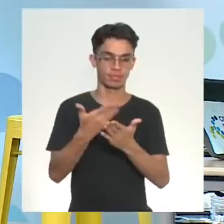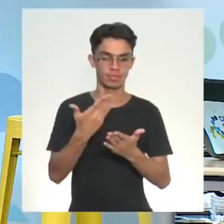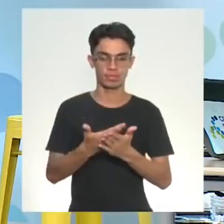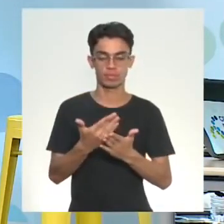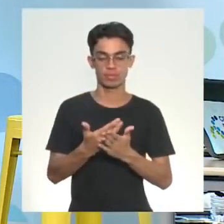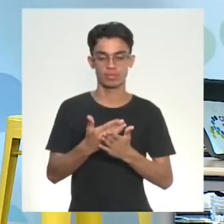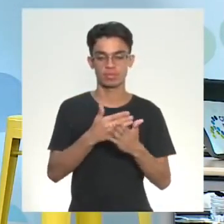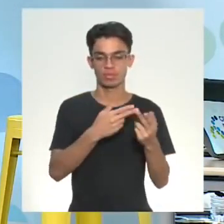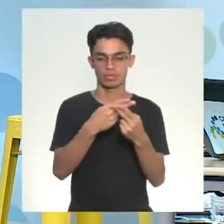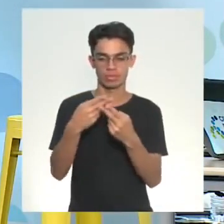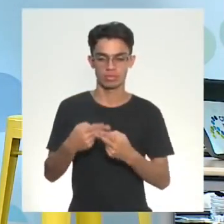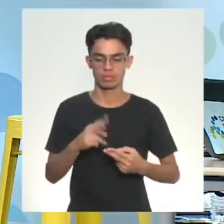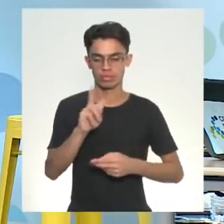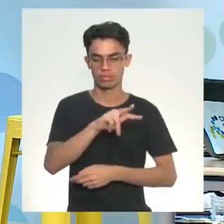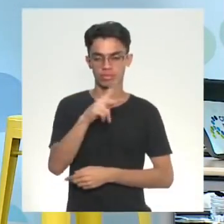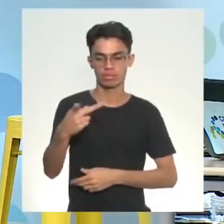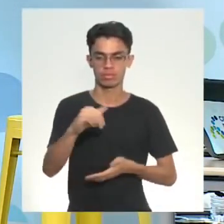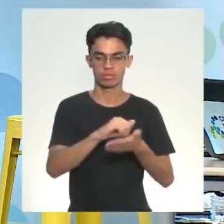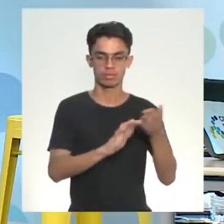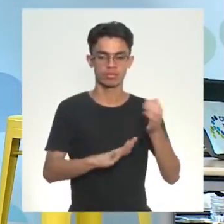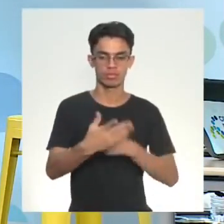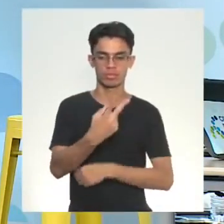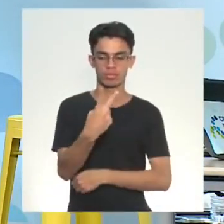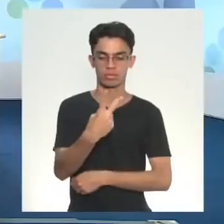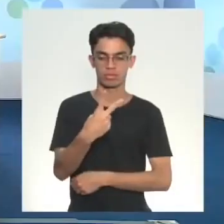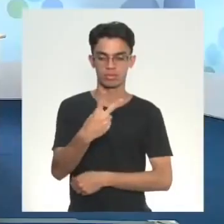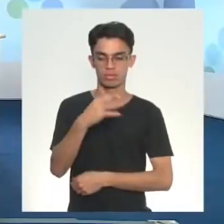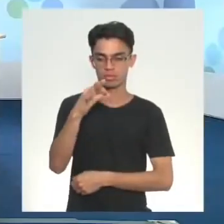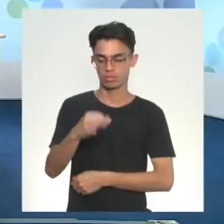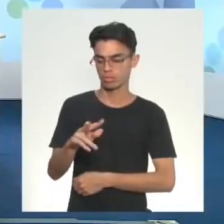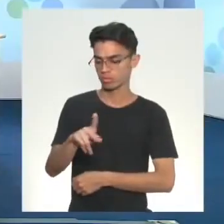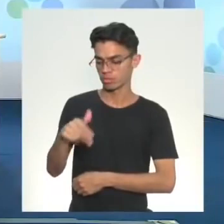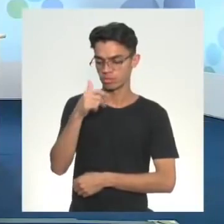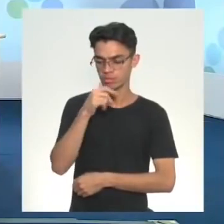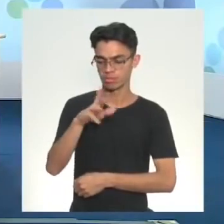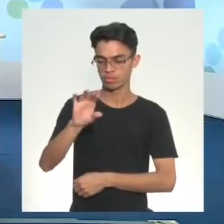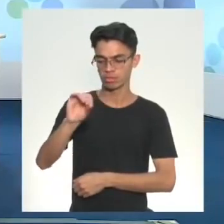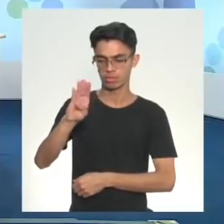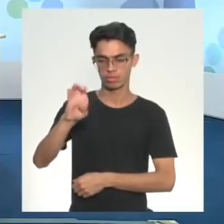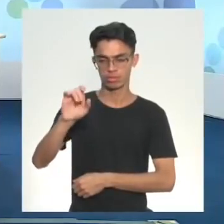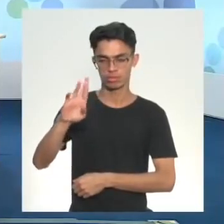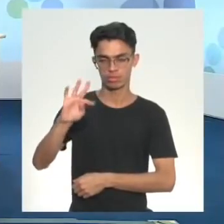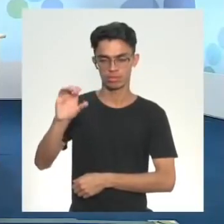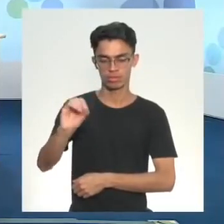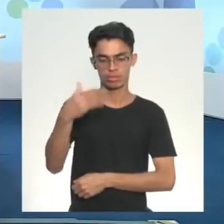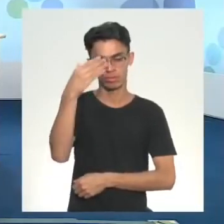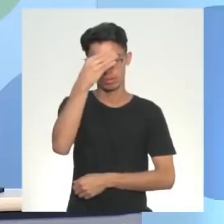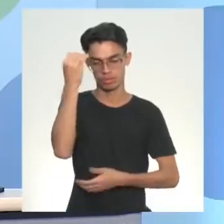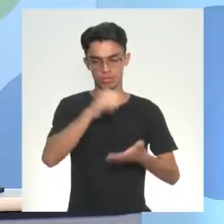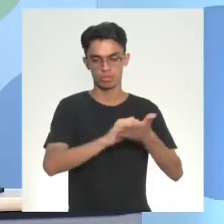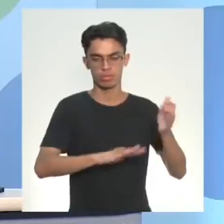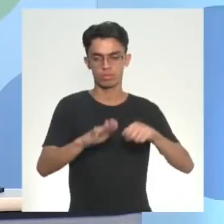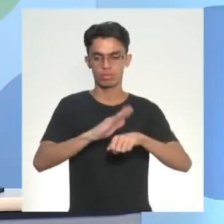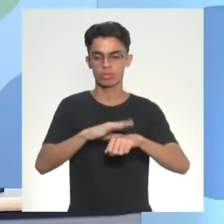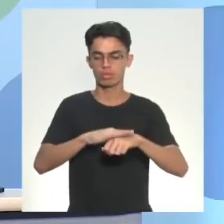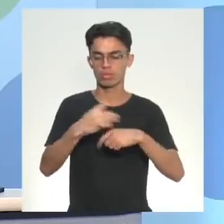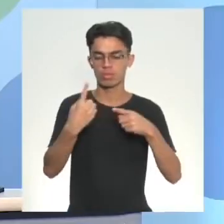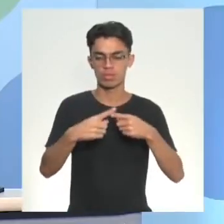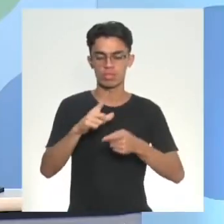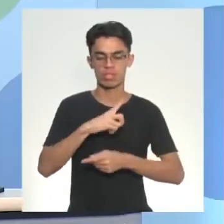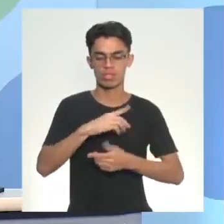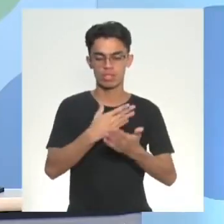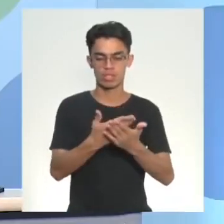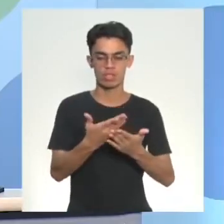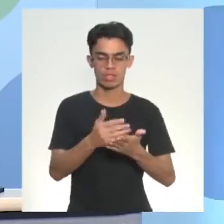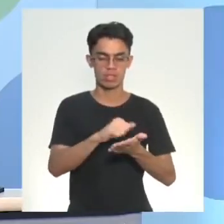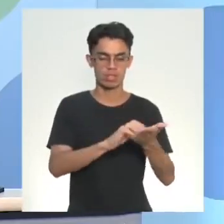é a retomada da sequência de atividades 2. Certo, professora Roberta? Certo. Não esqueçam de fazer a atividade dessa aula, porque tem atividade dessa aula. E também